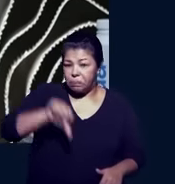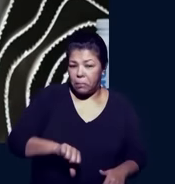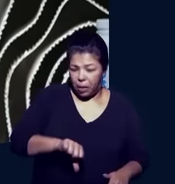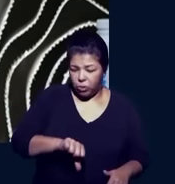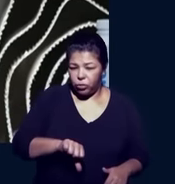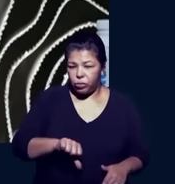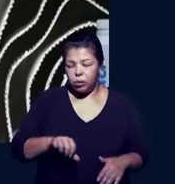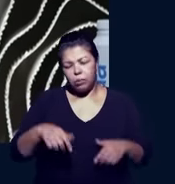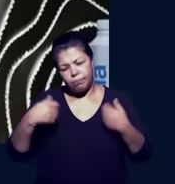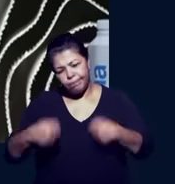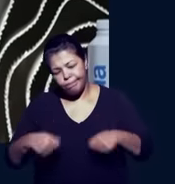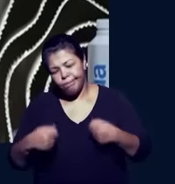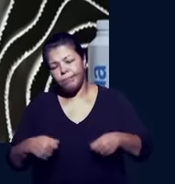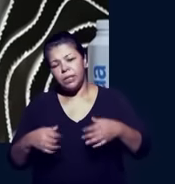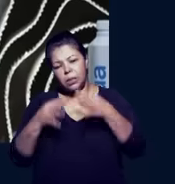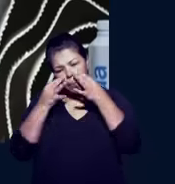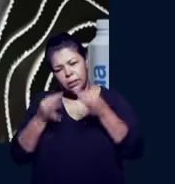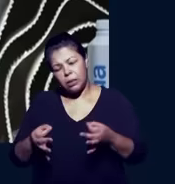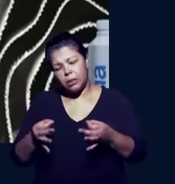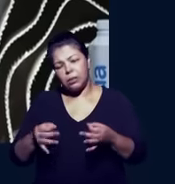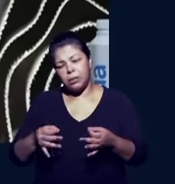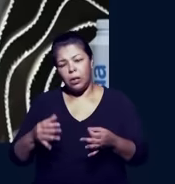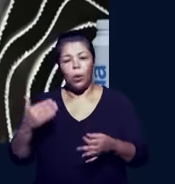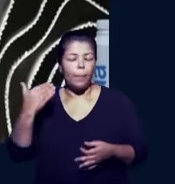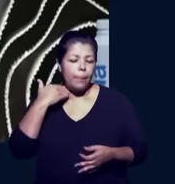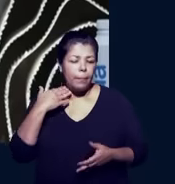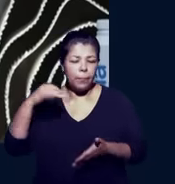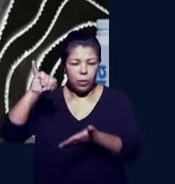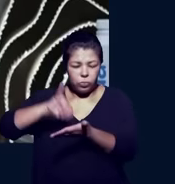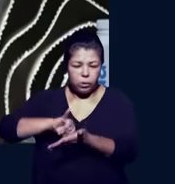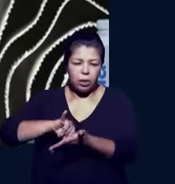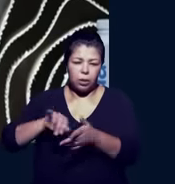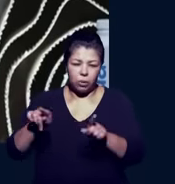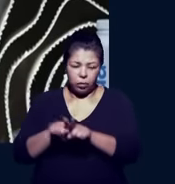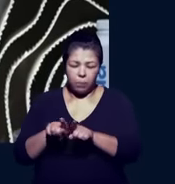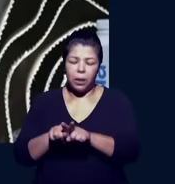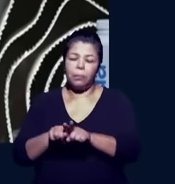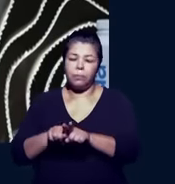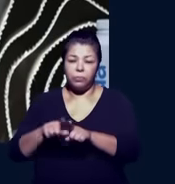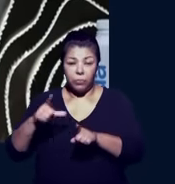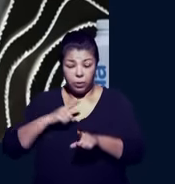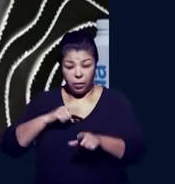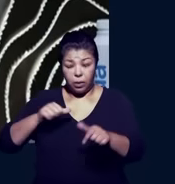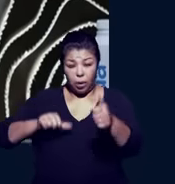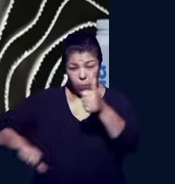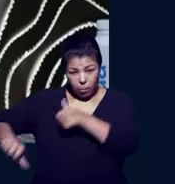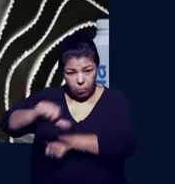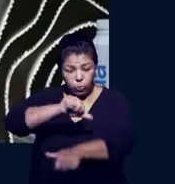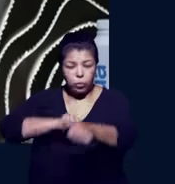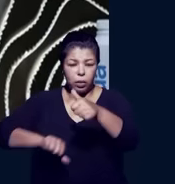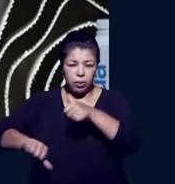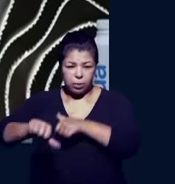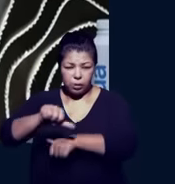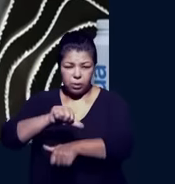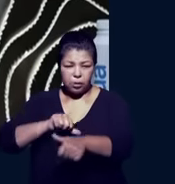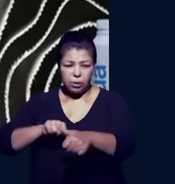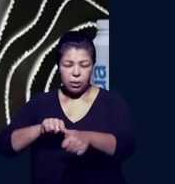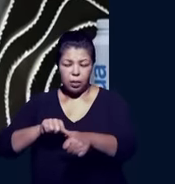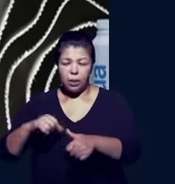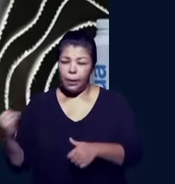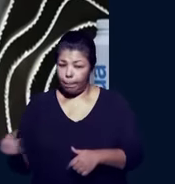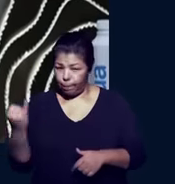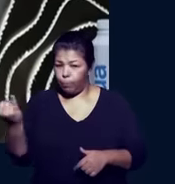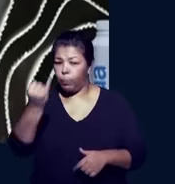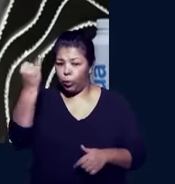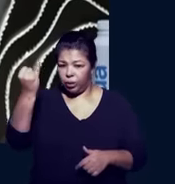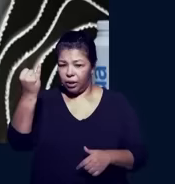tudo isso olhando pro banco central a gente não deveria ter uma mudança de posição importante da política monetária o que